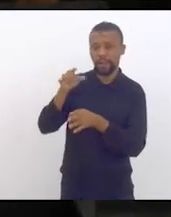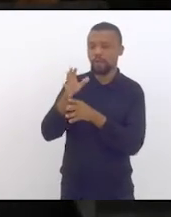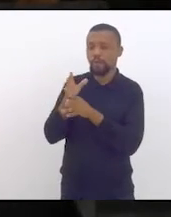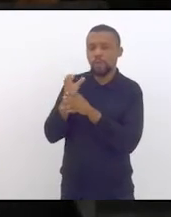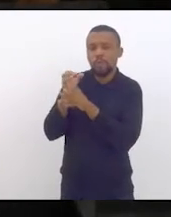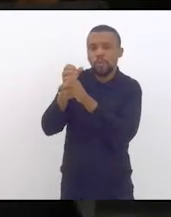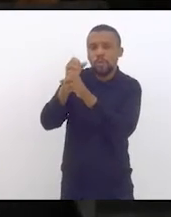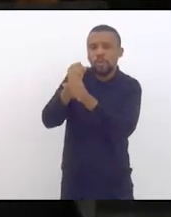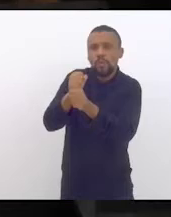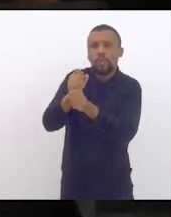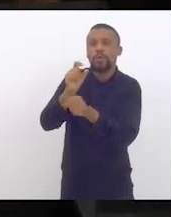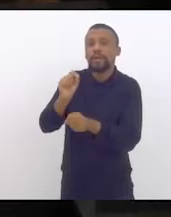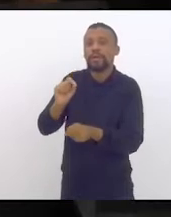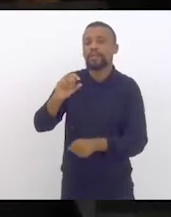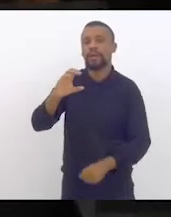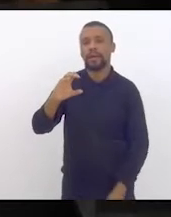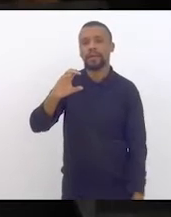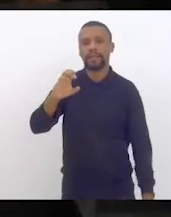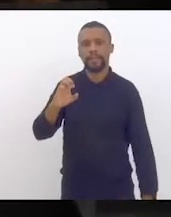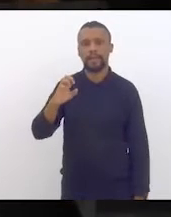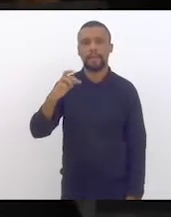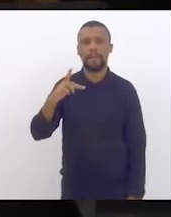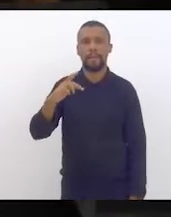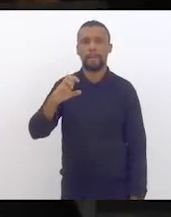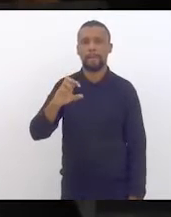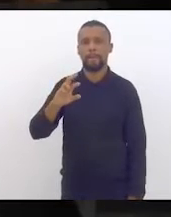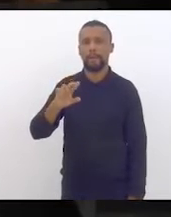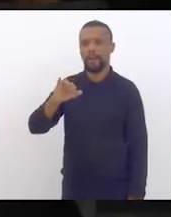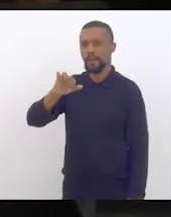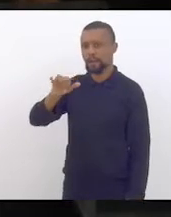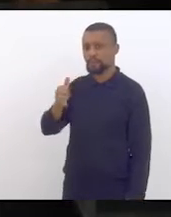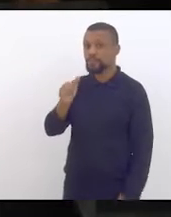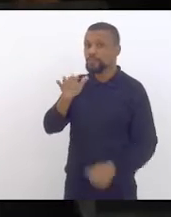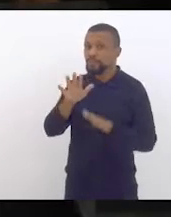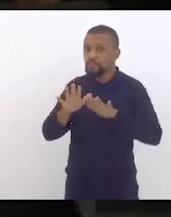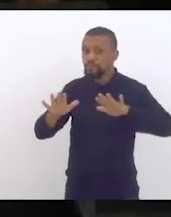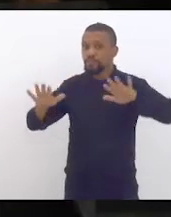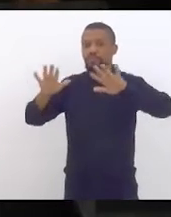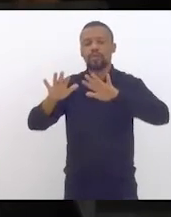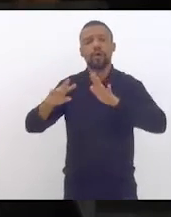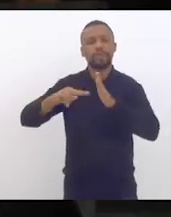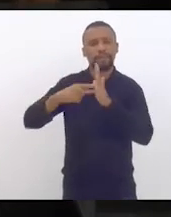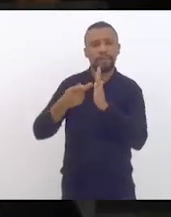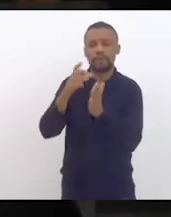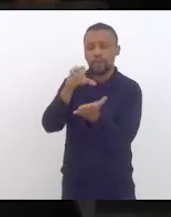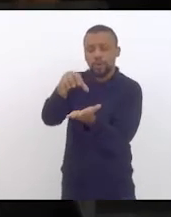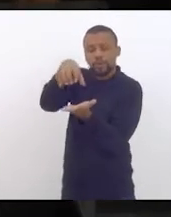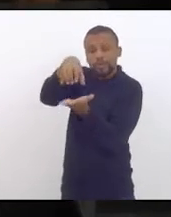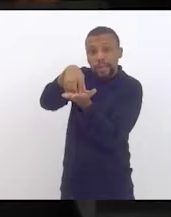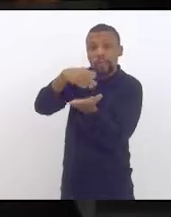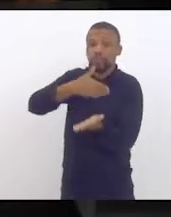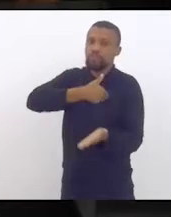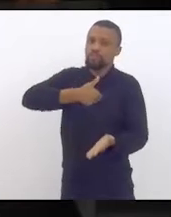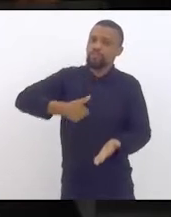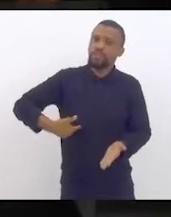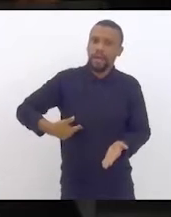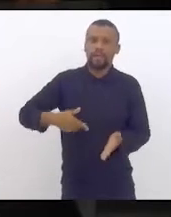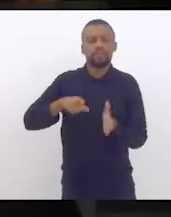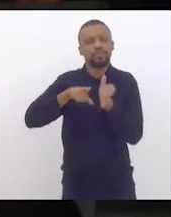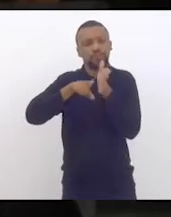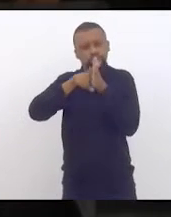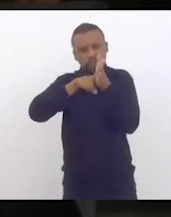a se perde como um todo que é o centro do Estado de